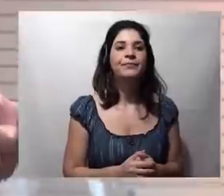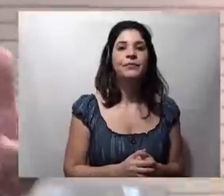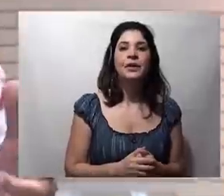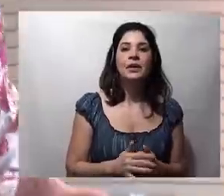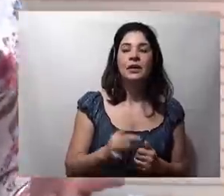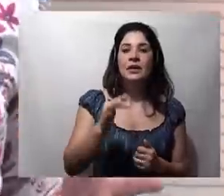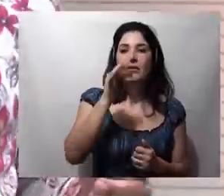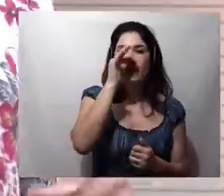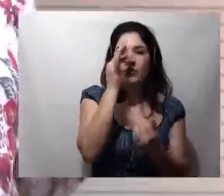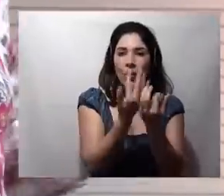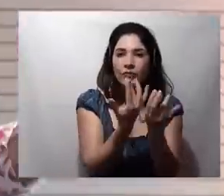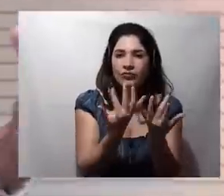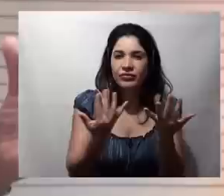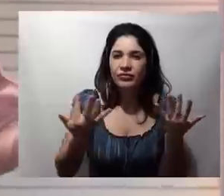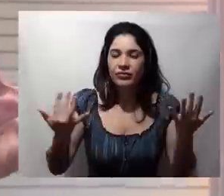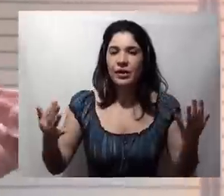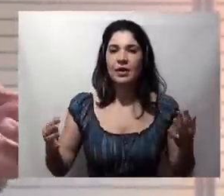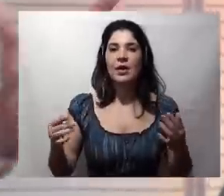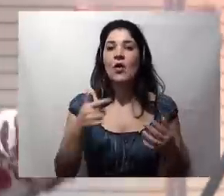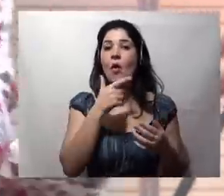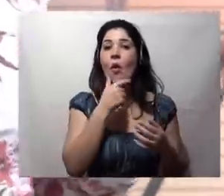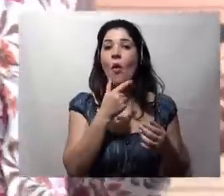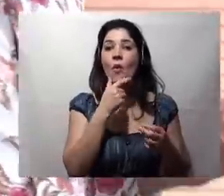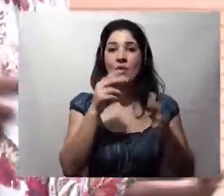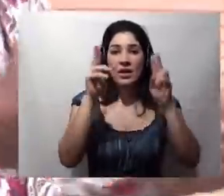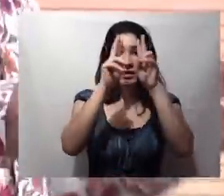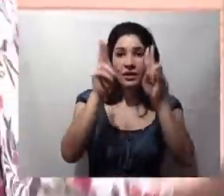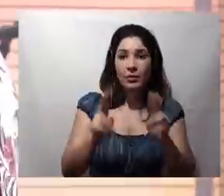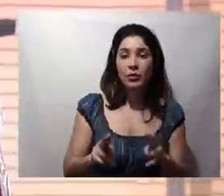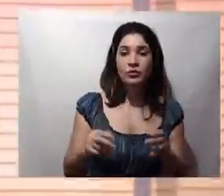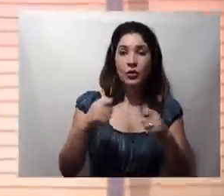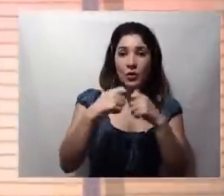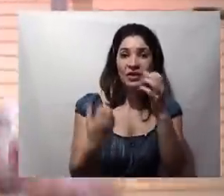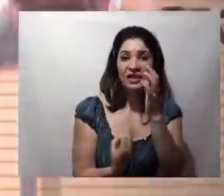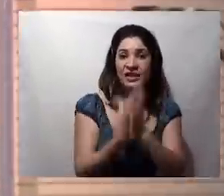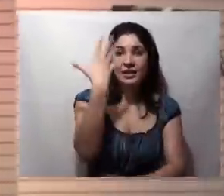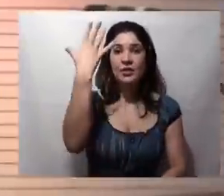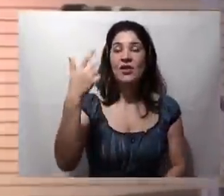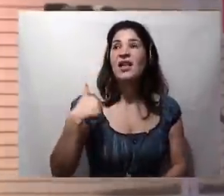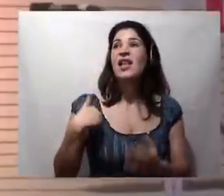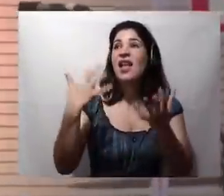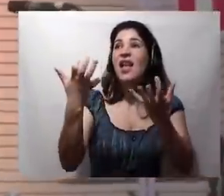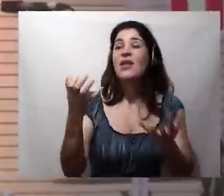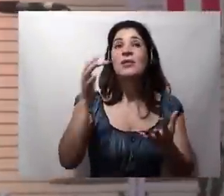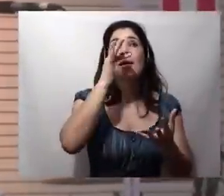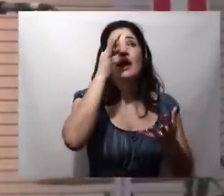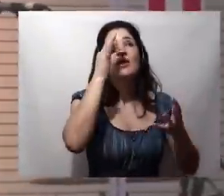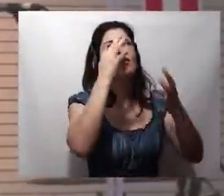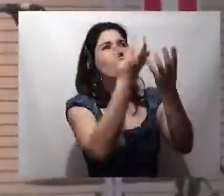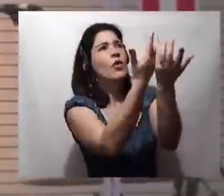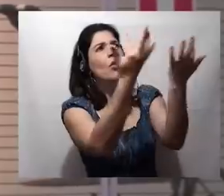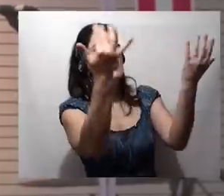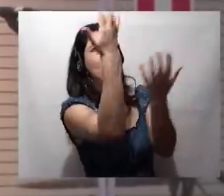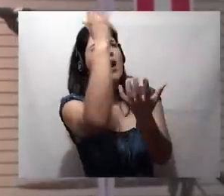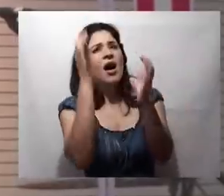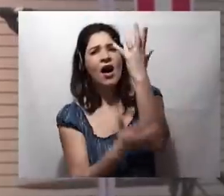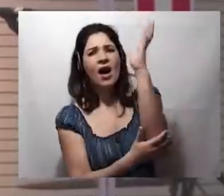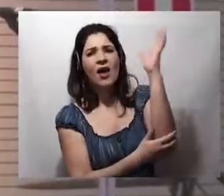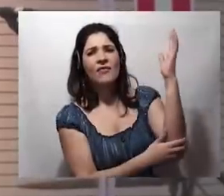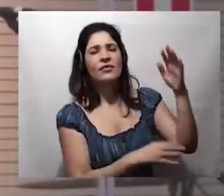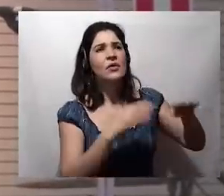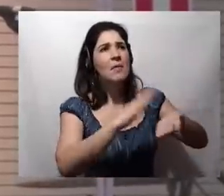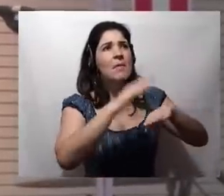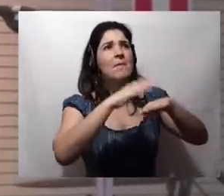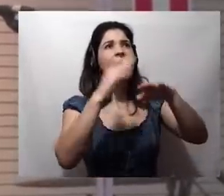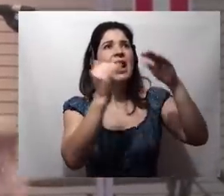suspensos da babilônia que o nabucodonosor mandou fazer que a mulher dele falou que era um jardim aqui na mais